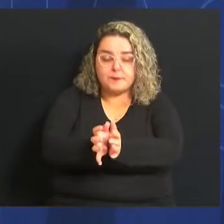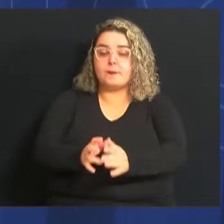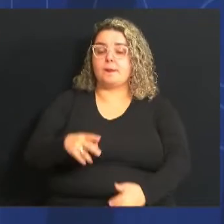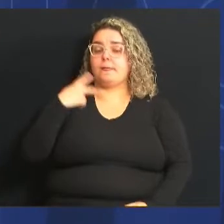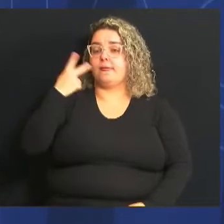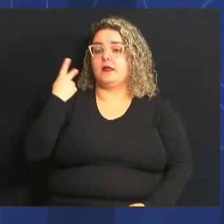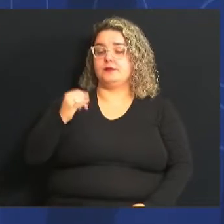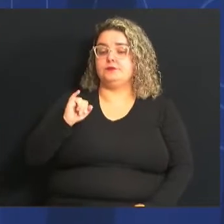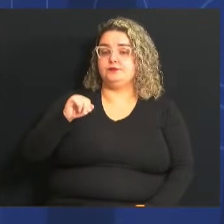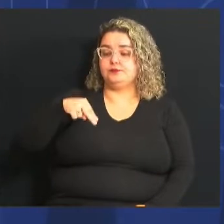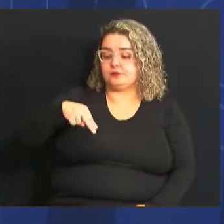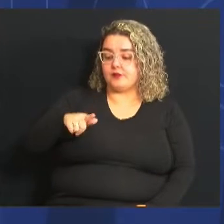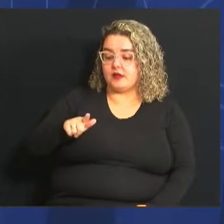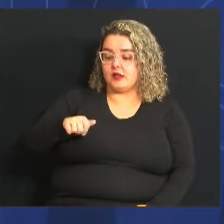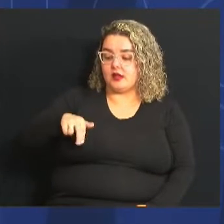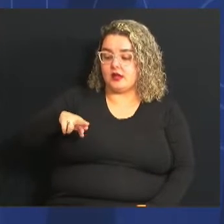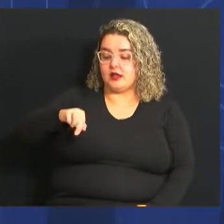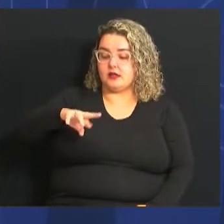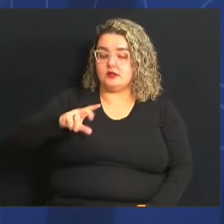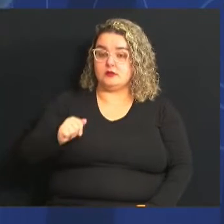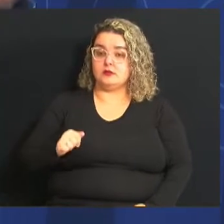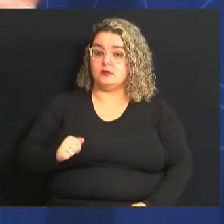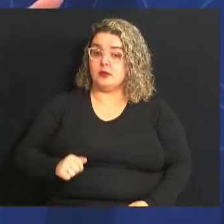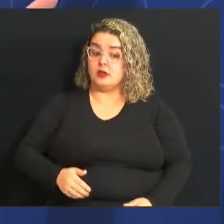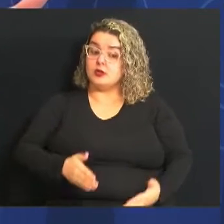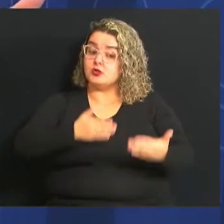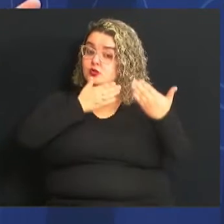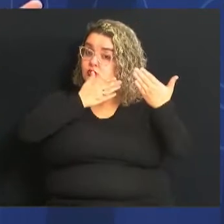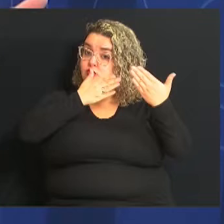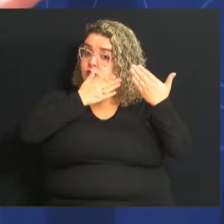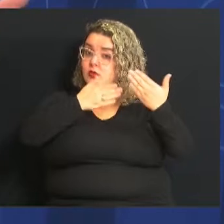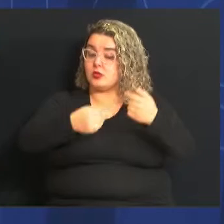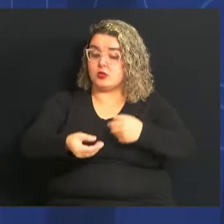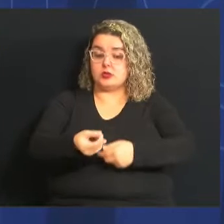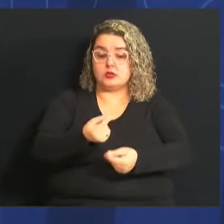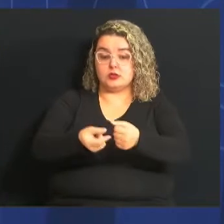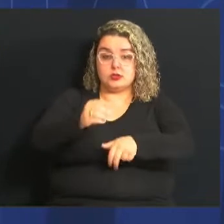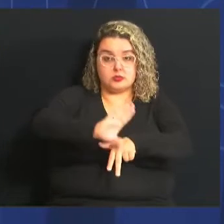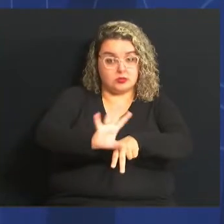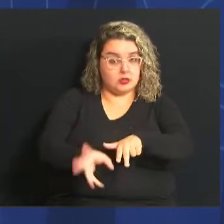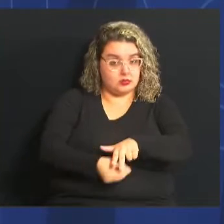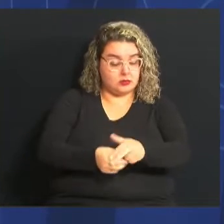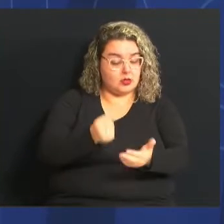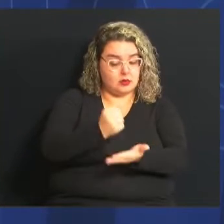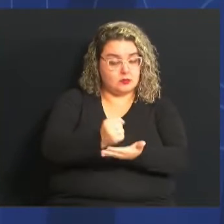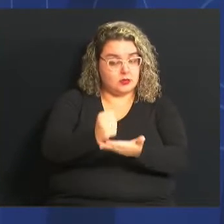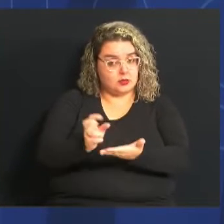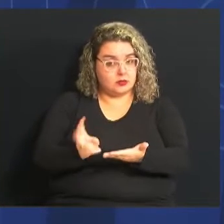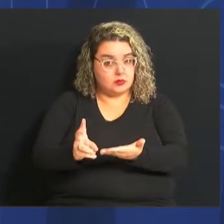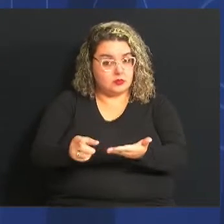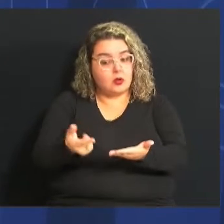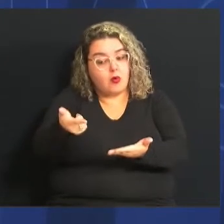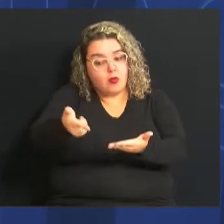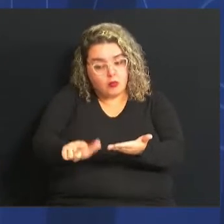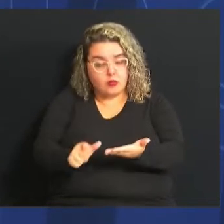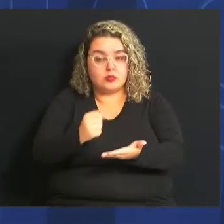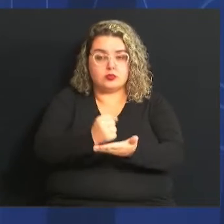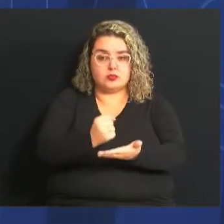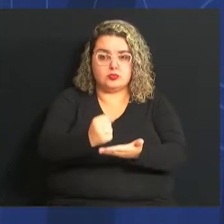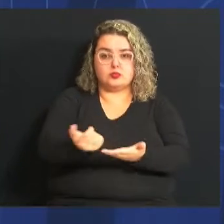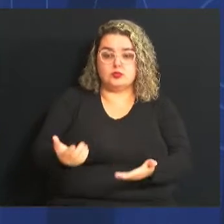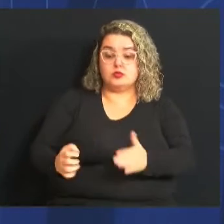apurar suposta cobrança de vantagens indevidas para manutenção na contratação ou prorrogação de contratos de